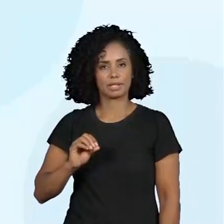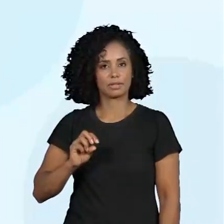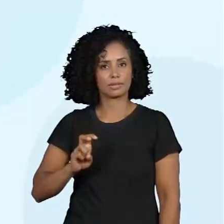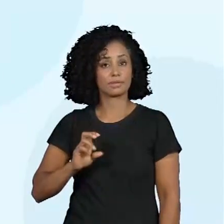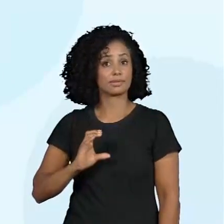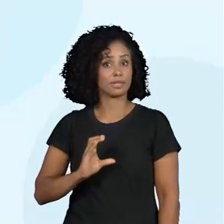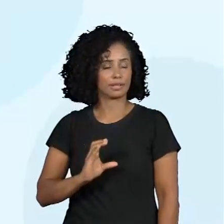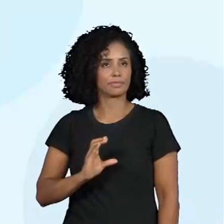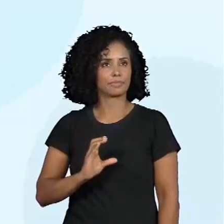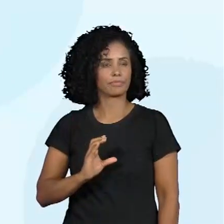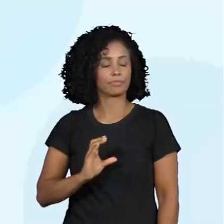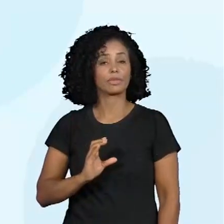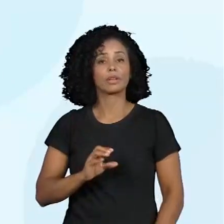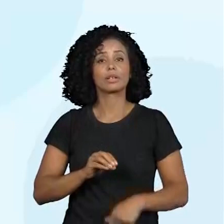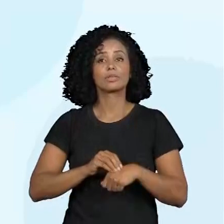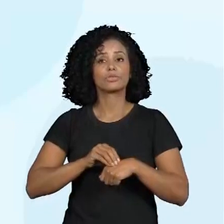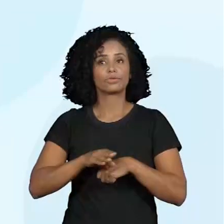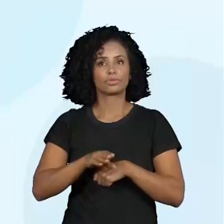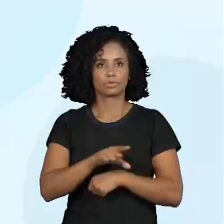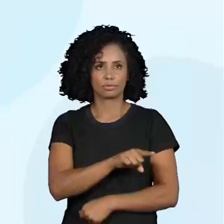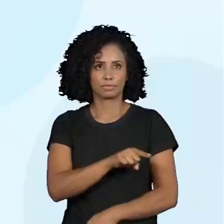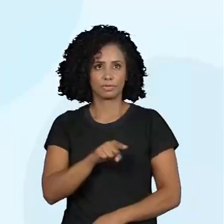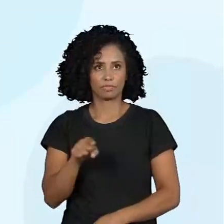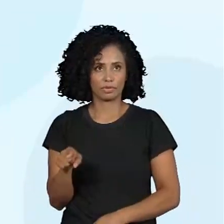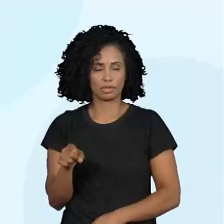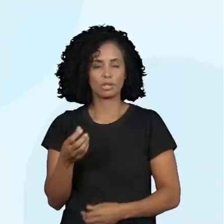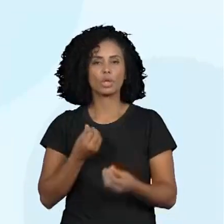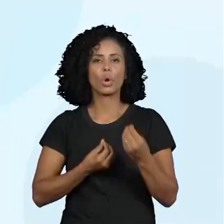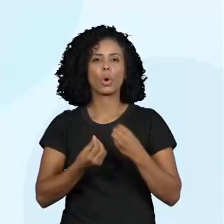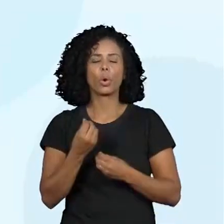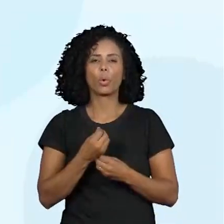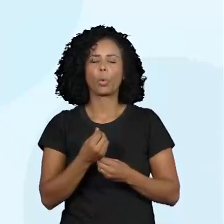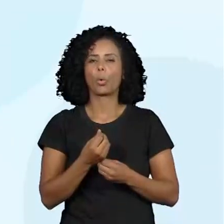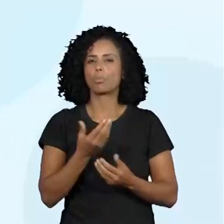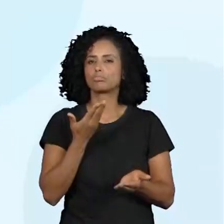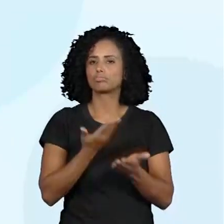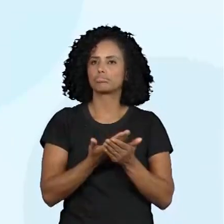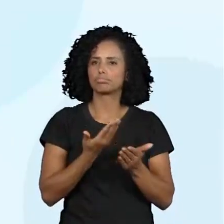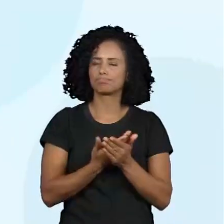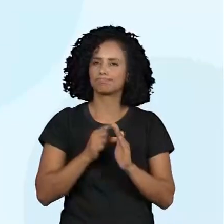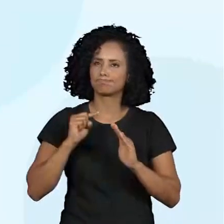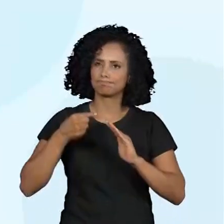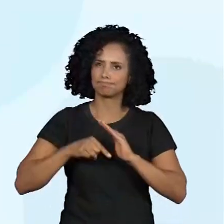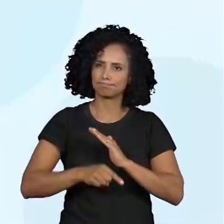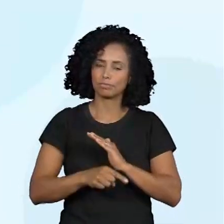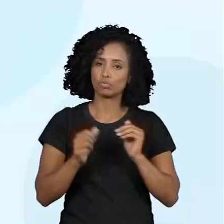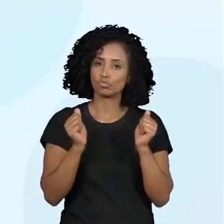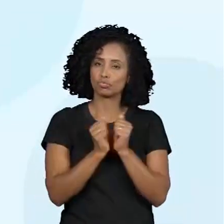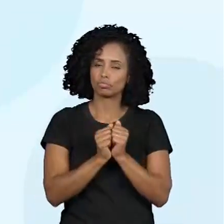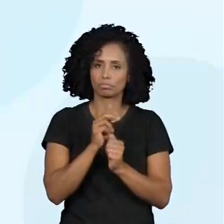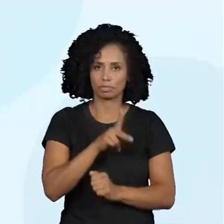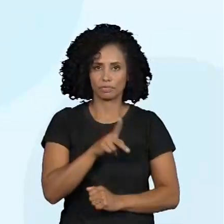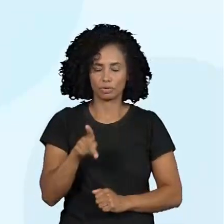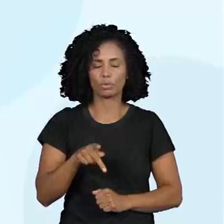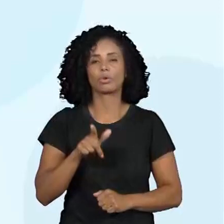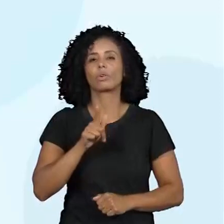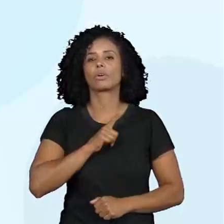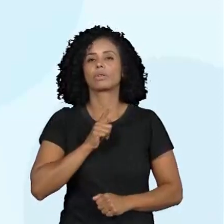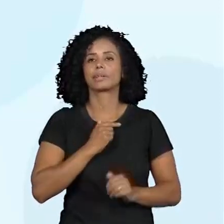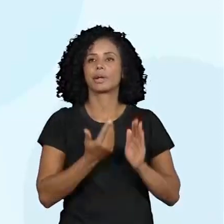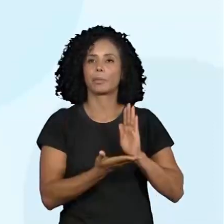F15LP05C, a sugestão de aprofundamento para o professor com os materiais do currículo em